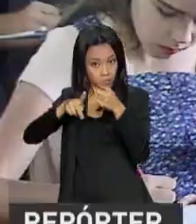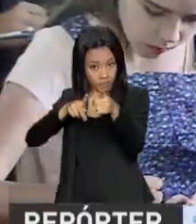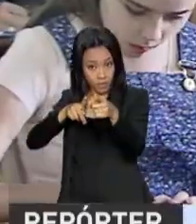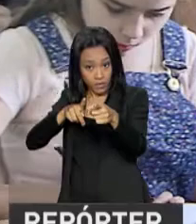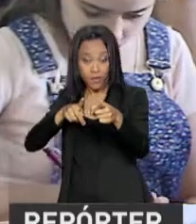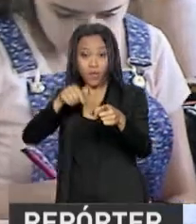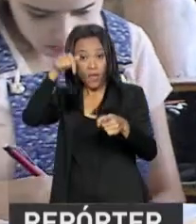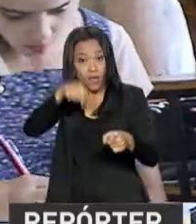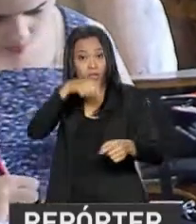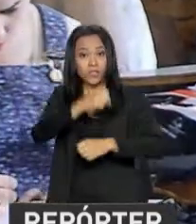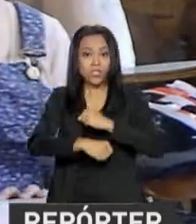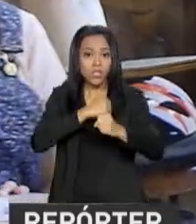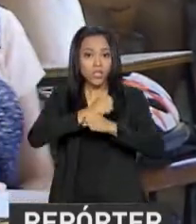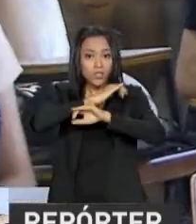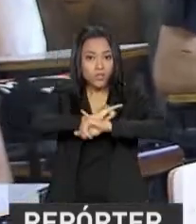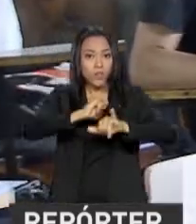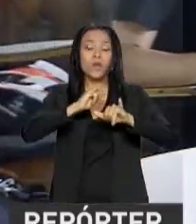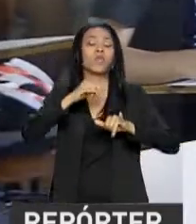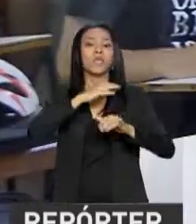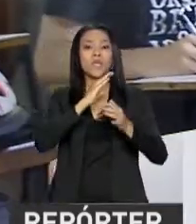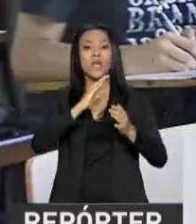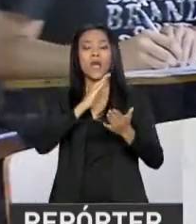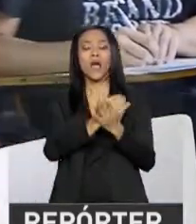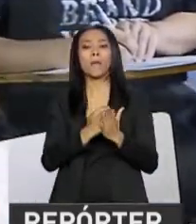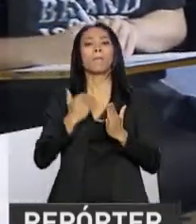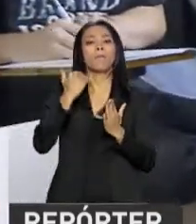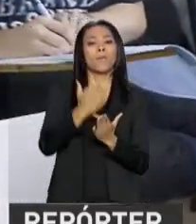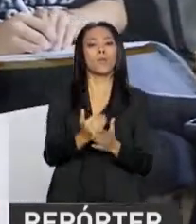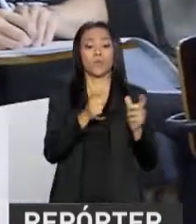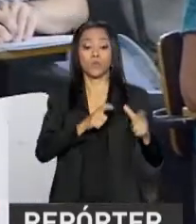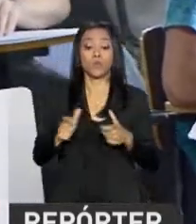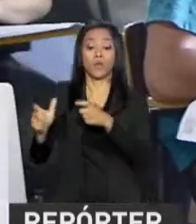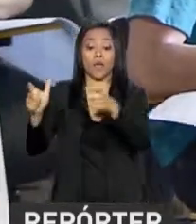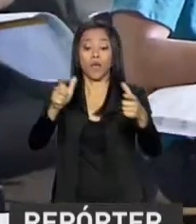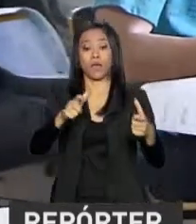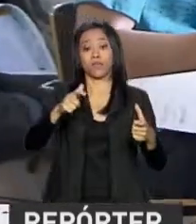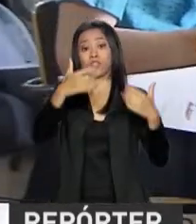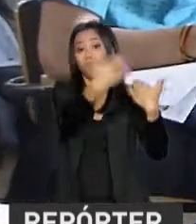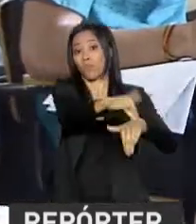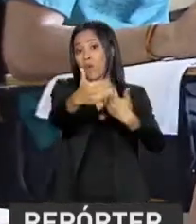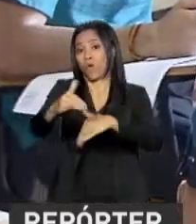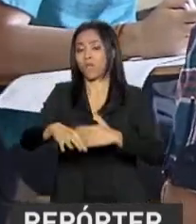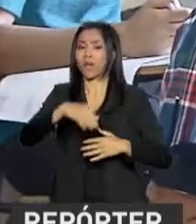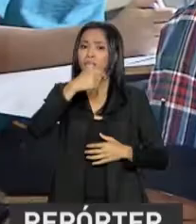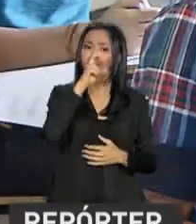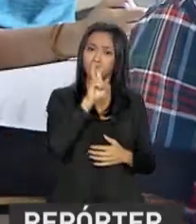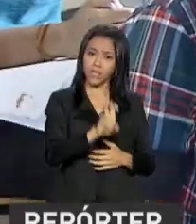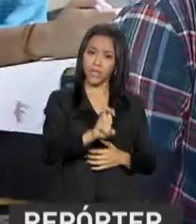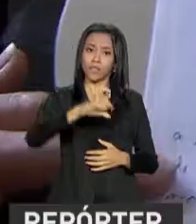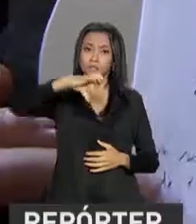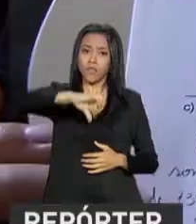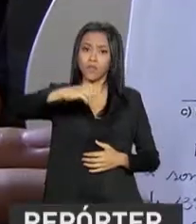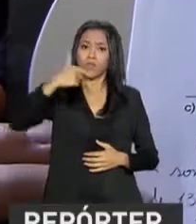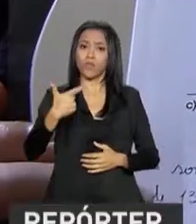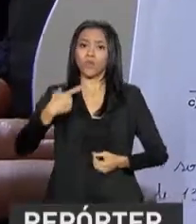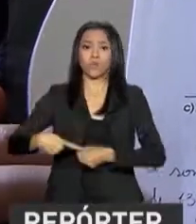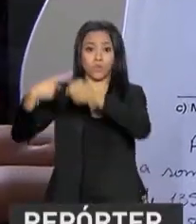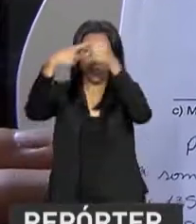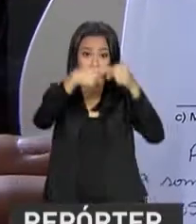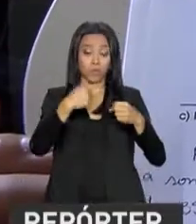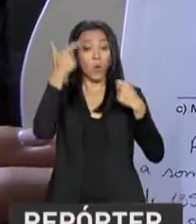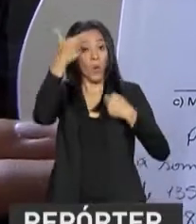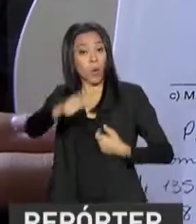este ano o governo ampliou o número de locais de aplicação de prova para 592 municípios outra